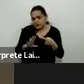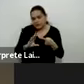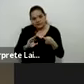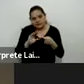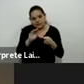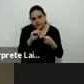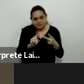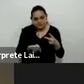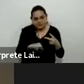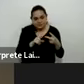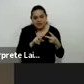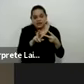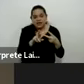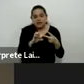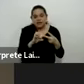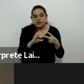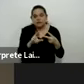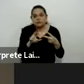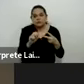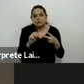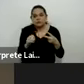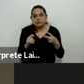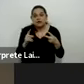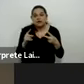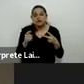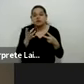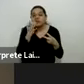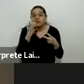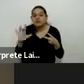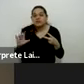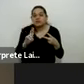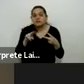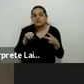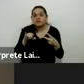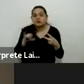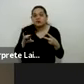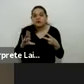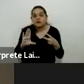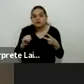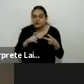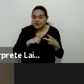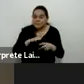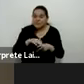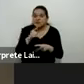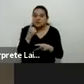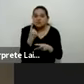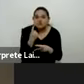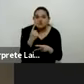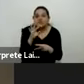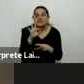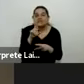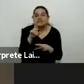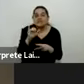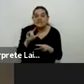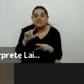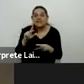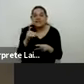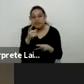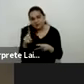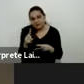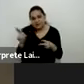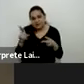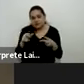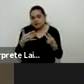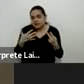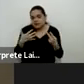em recursos do Tesouro Único, que tem mais de R$ 1 trilhão. Ele não quer mexer nisso. Ele não quer, ou seja, ele não quer flexibilizar,